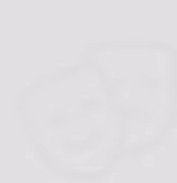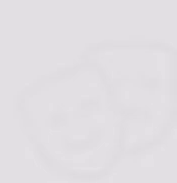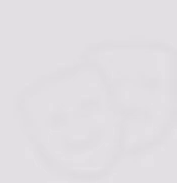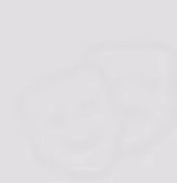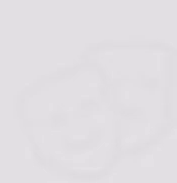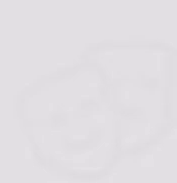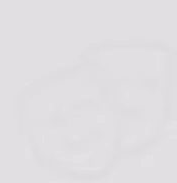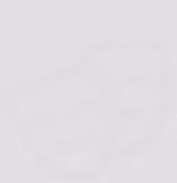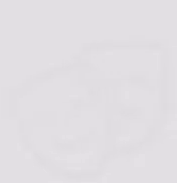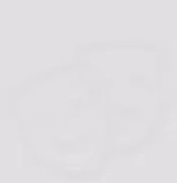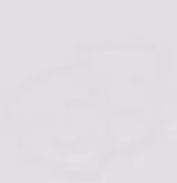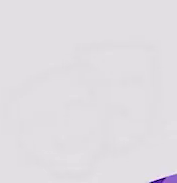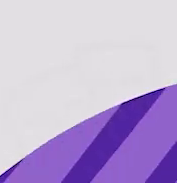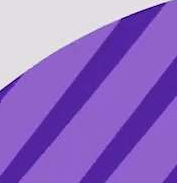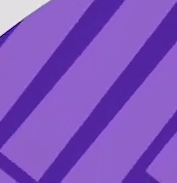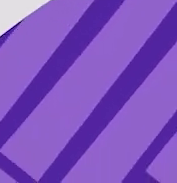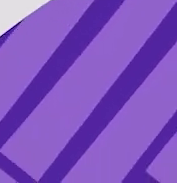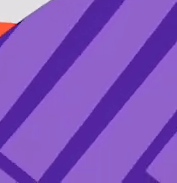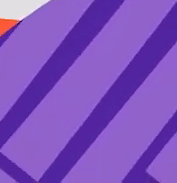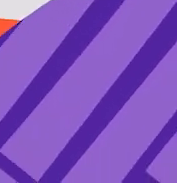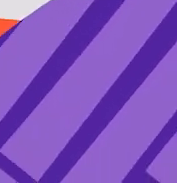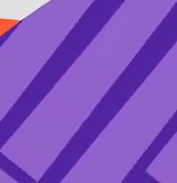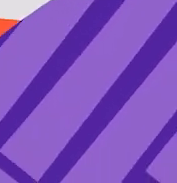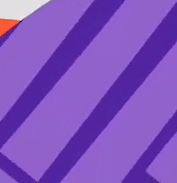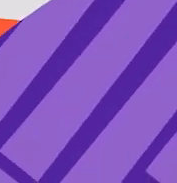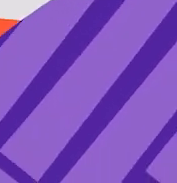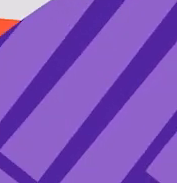E aí